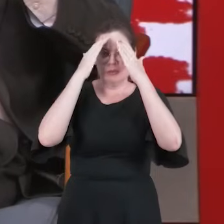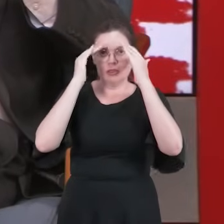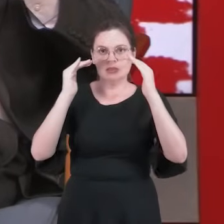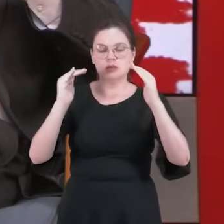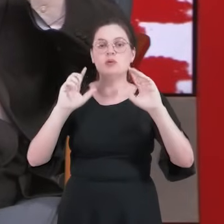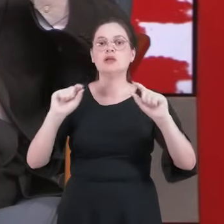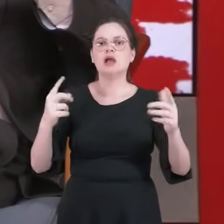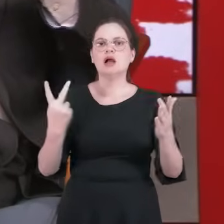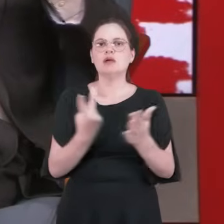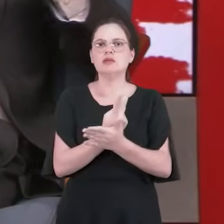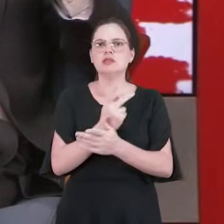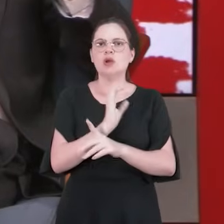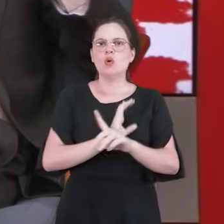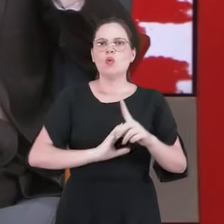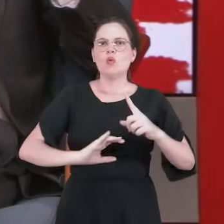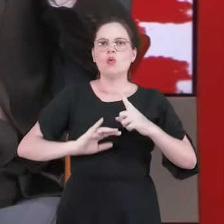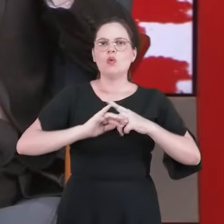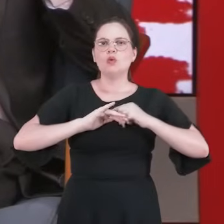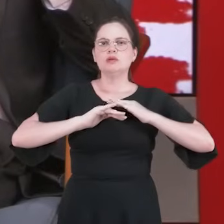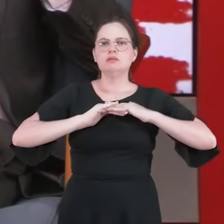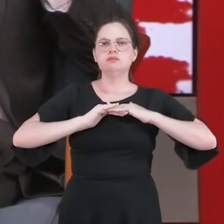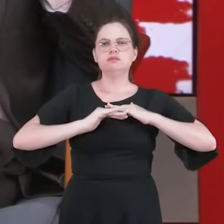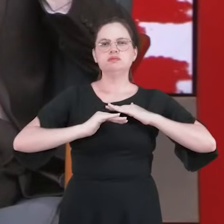Os cultos se transformaram.